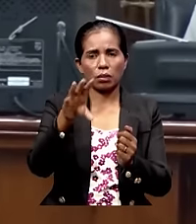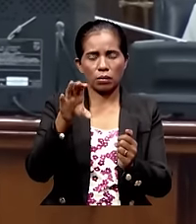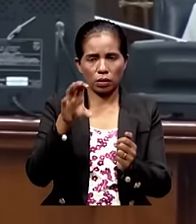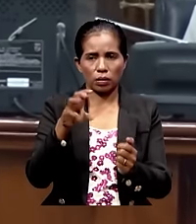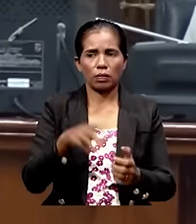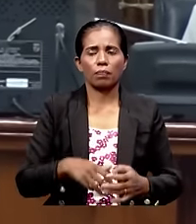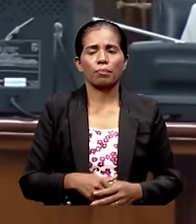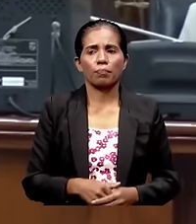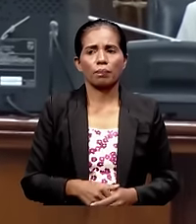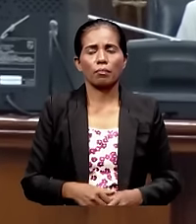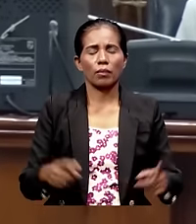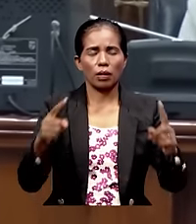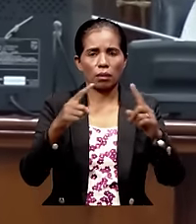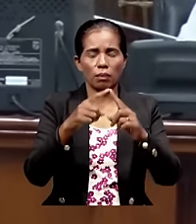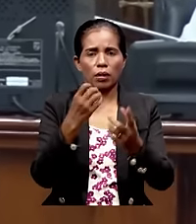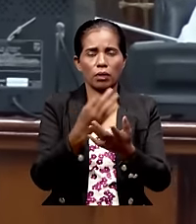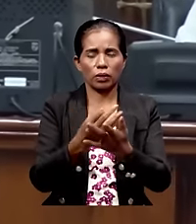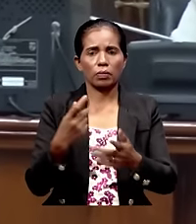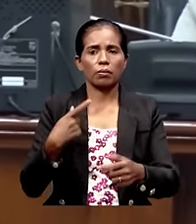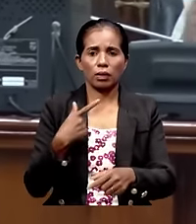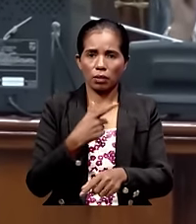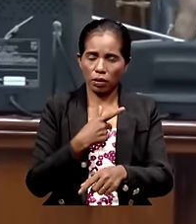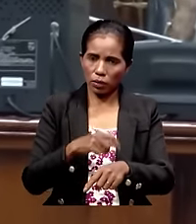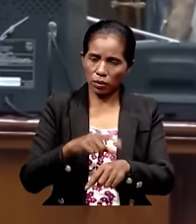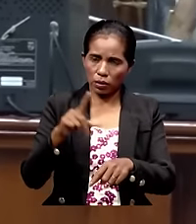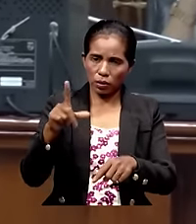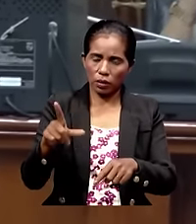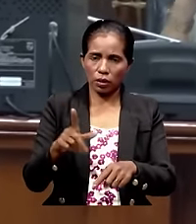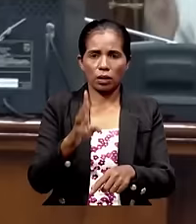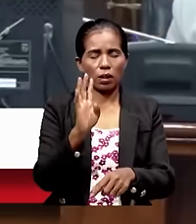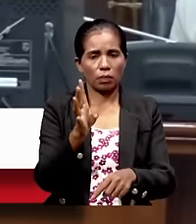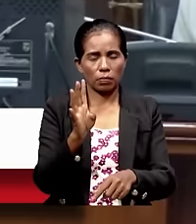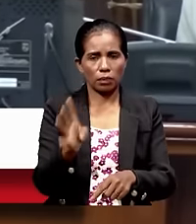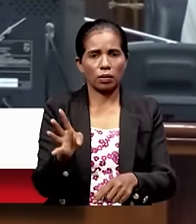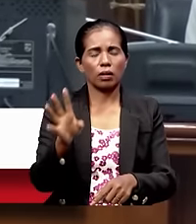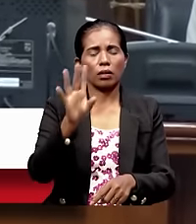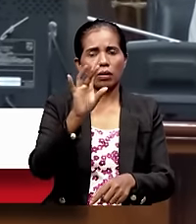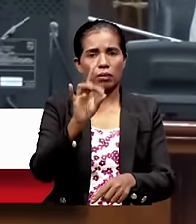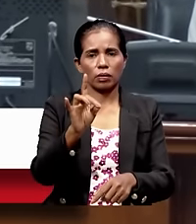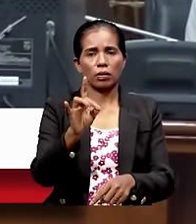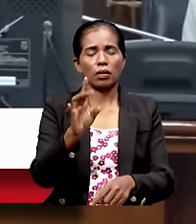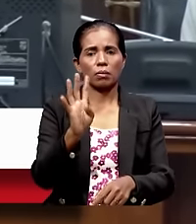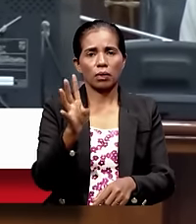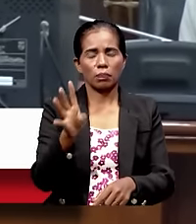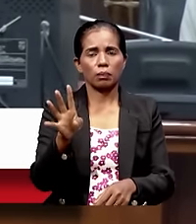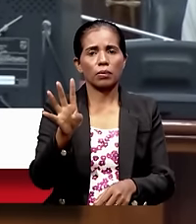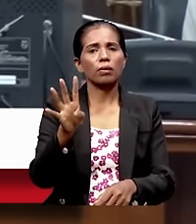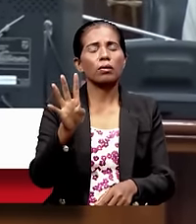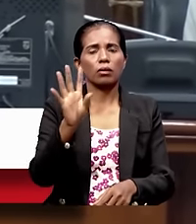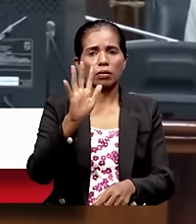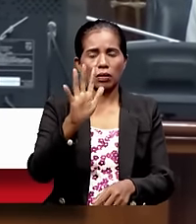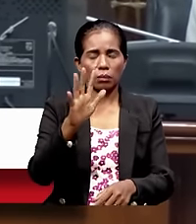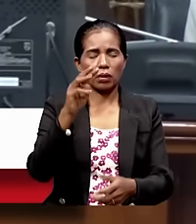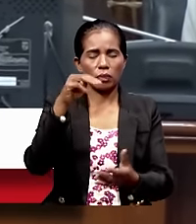Ba orçamento do Parlamento Nacional, 45 votos a favor, contra